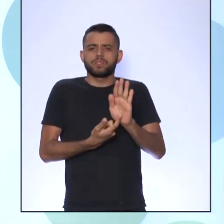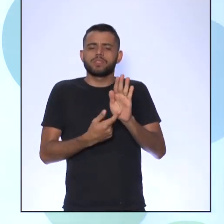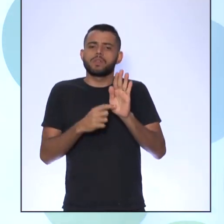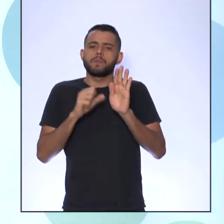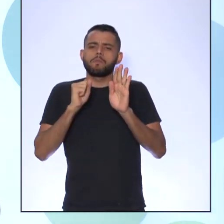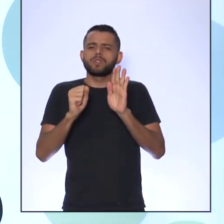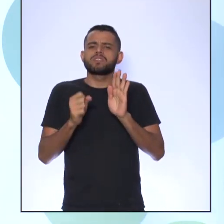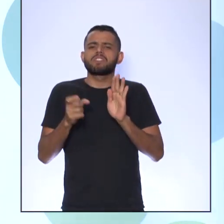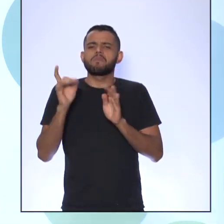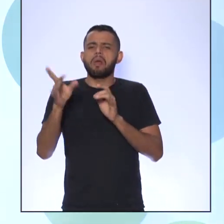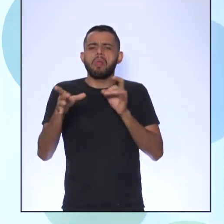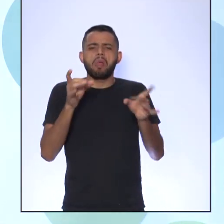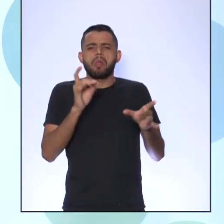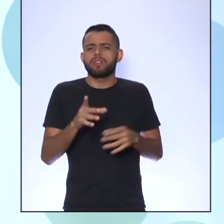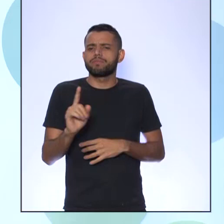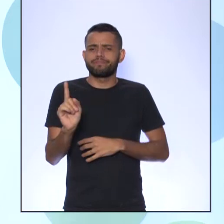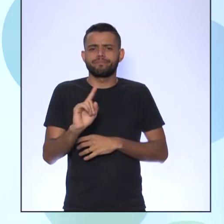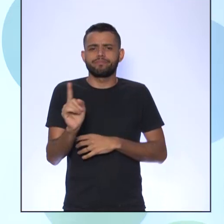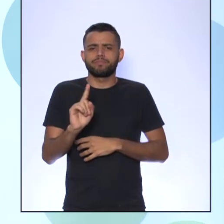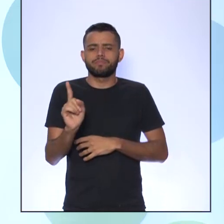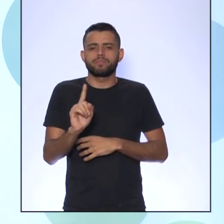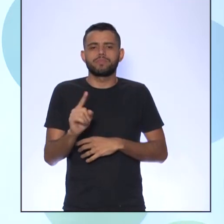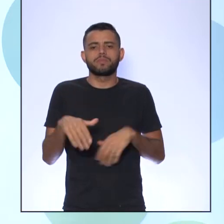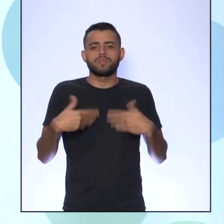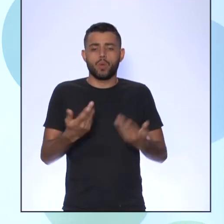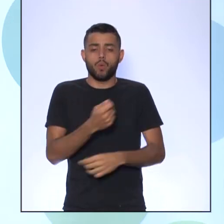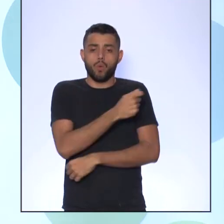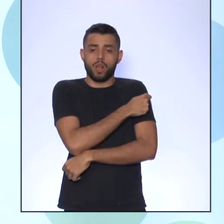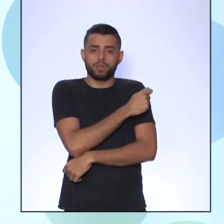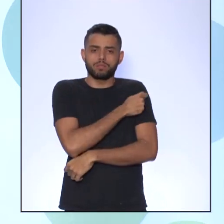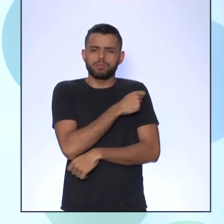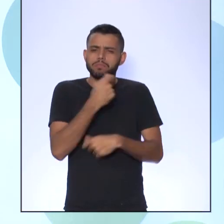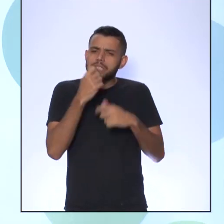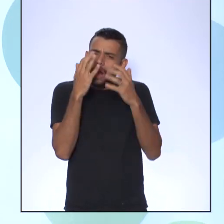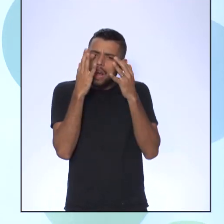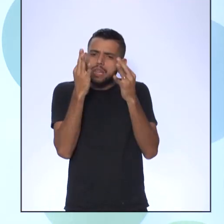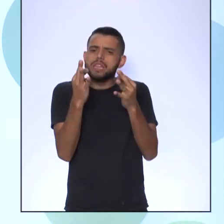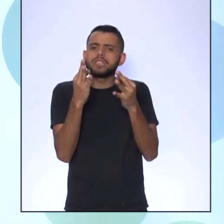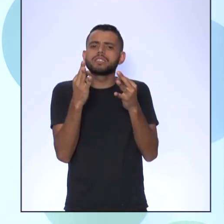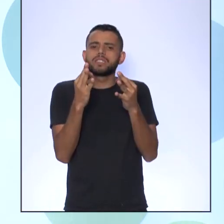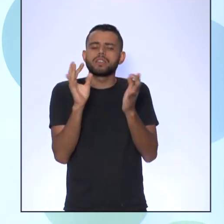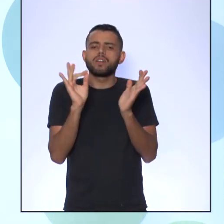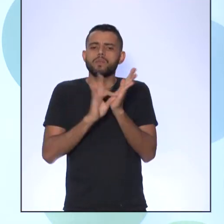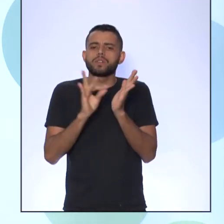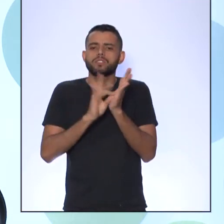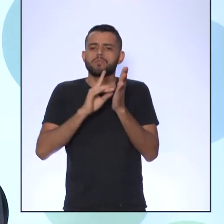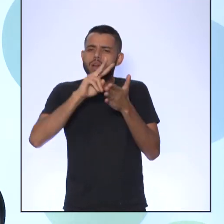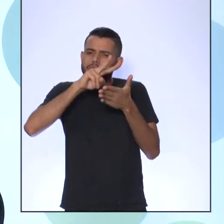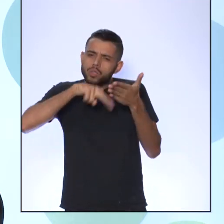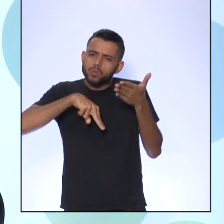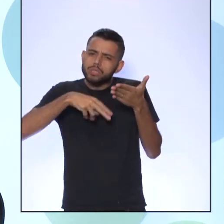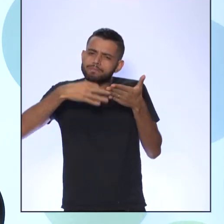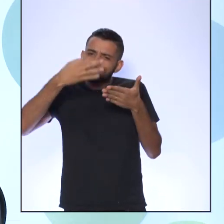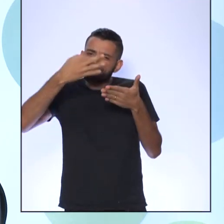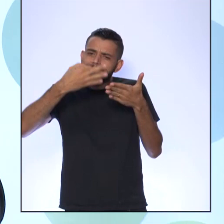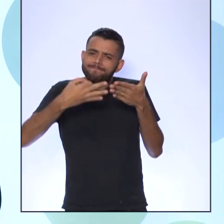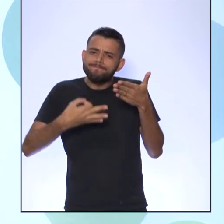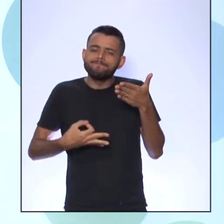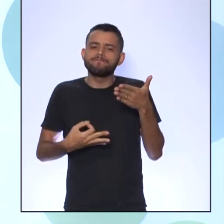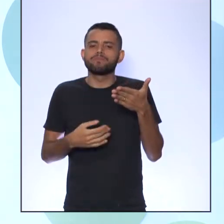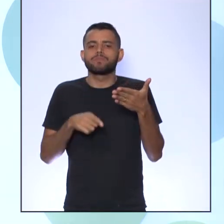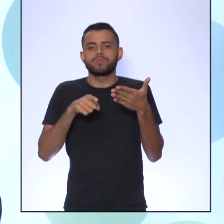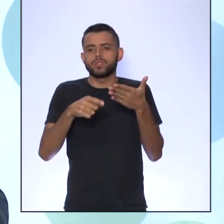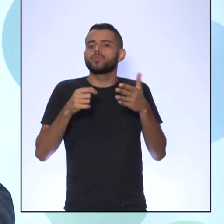ser descartadas. Então, o estudante deve se atentar realmente a uma leitura atenta, e isso